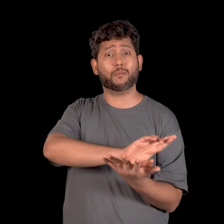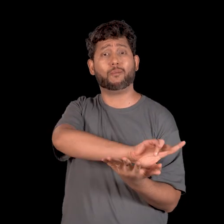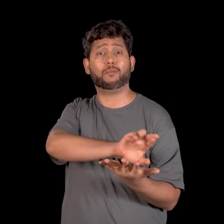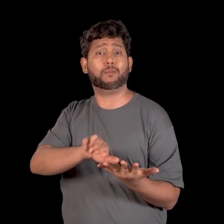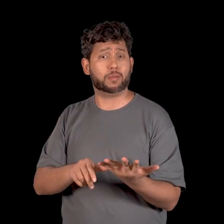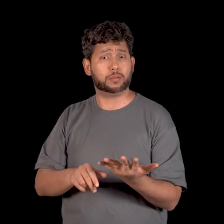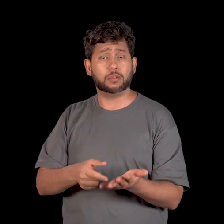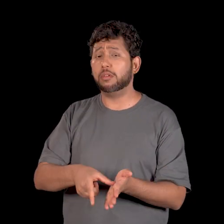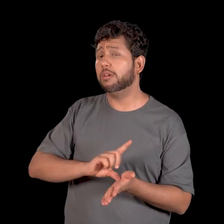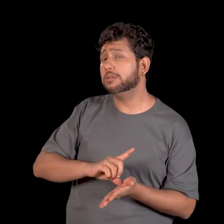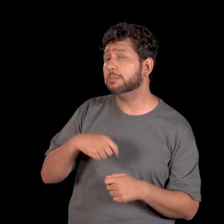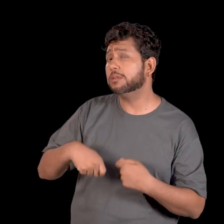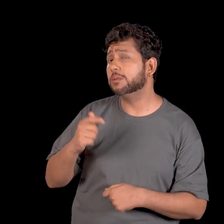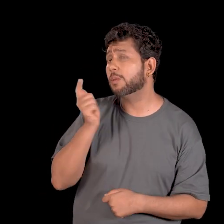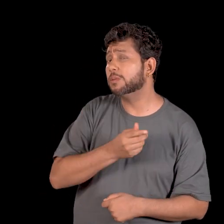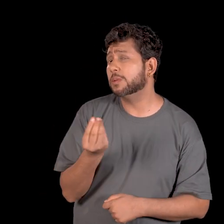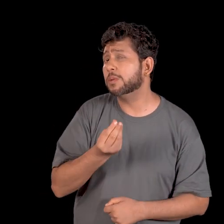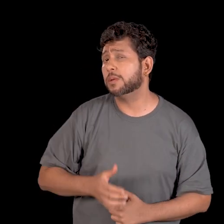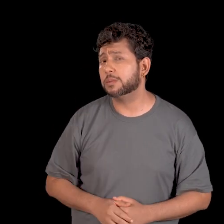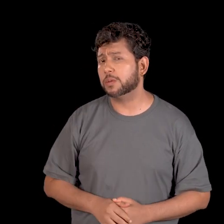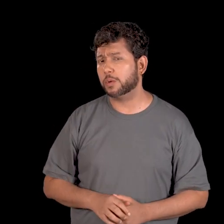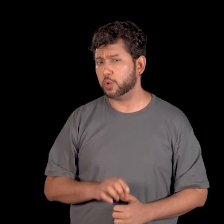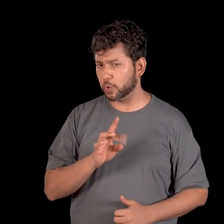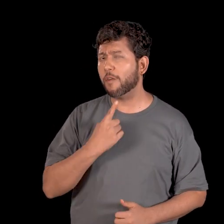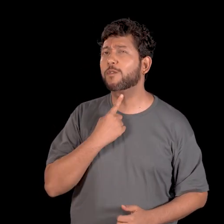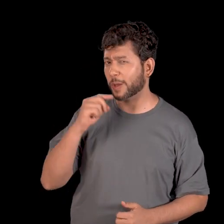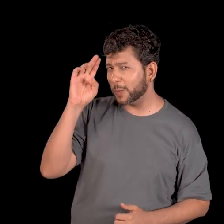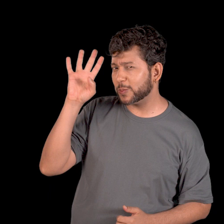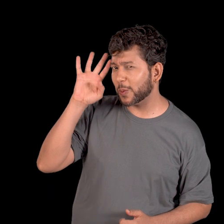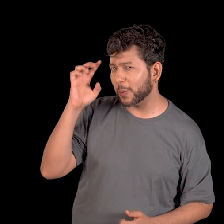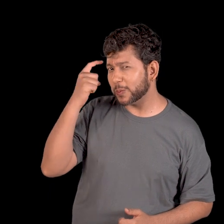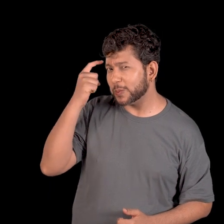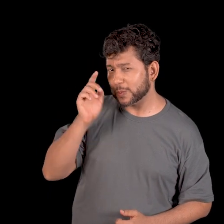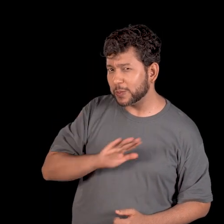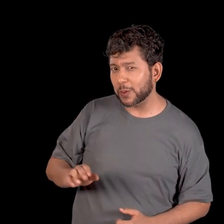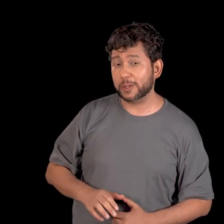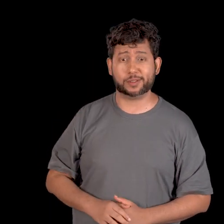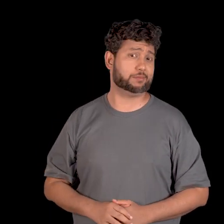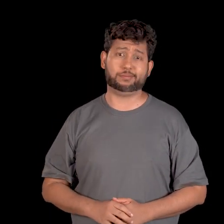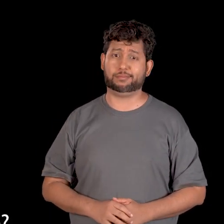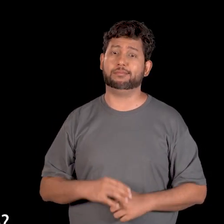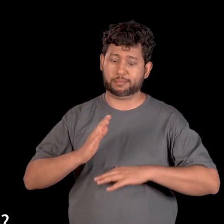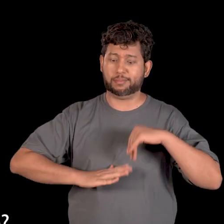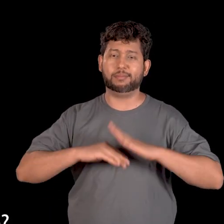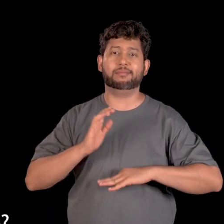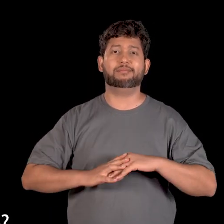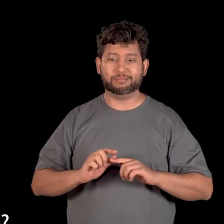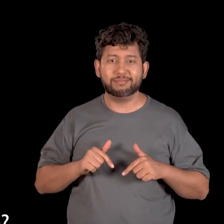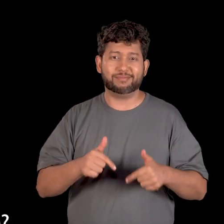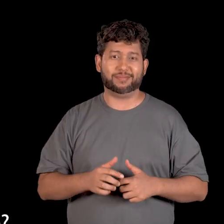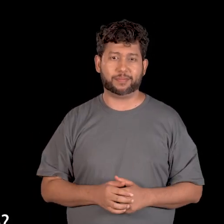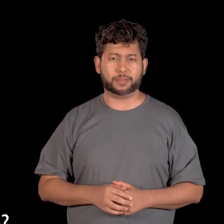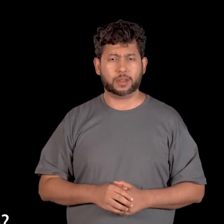imagine o que é necessário para que cada um desses projetos possa dar certo, ser viável? Um pouco mais